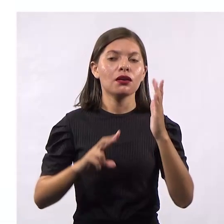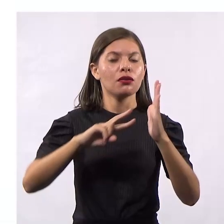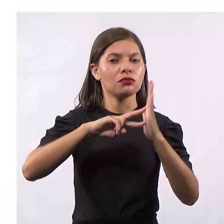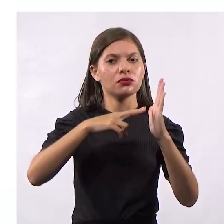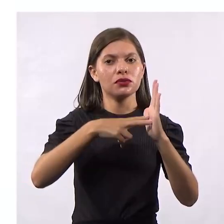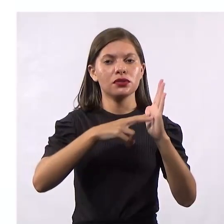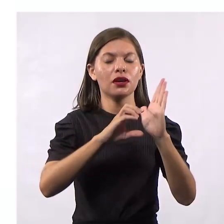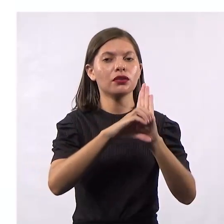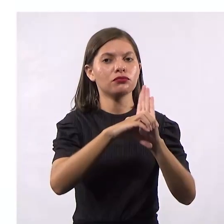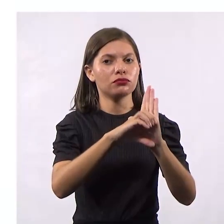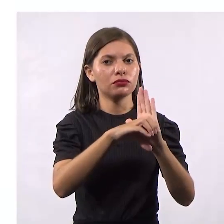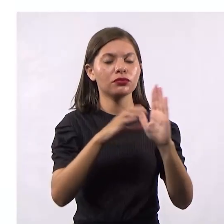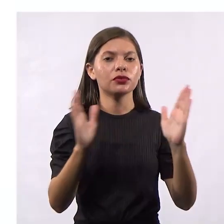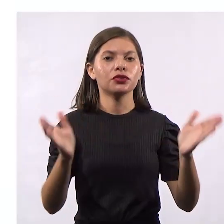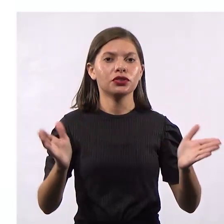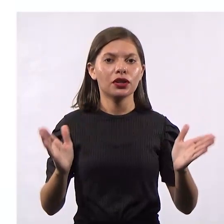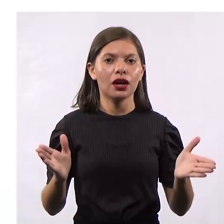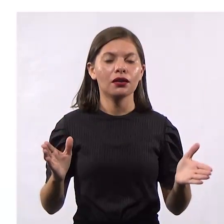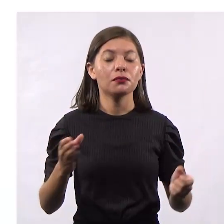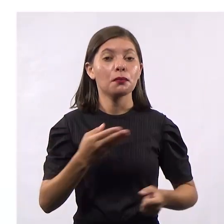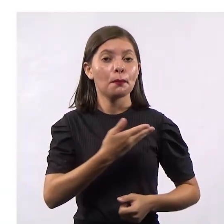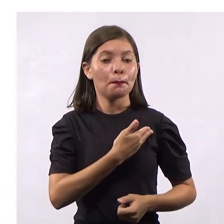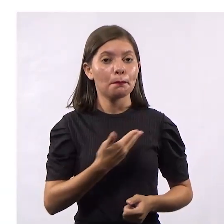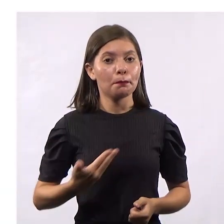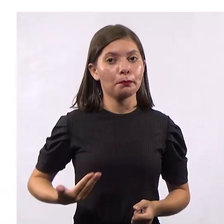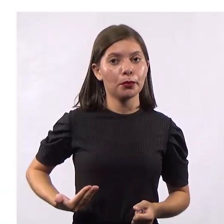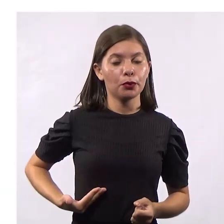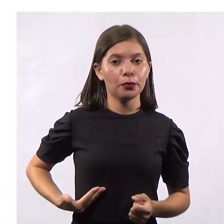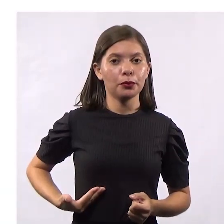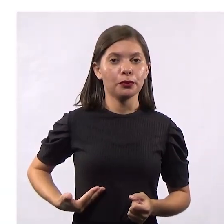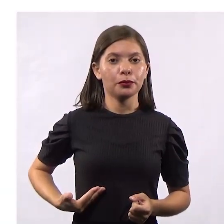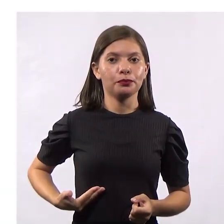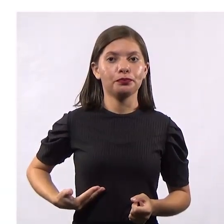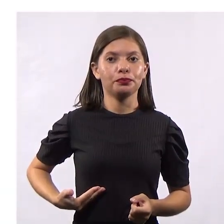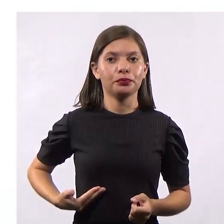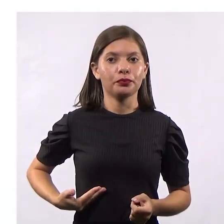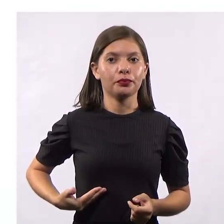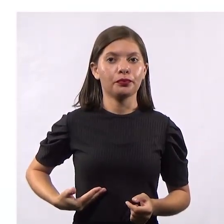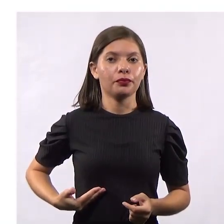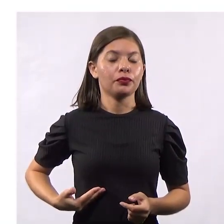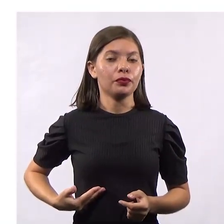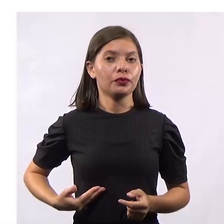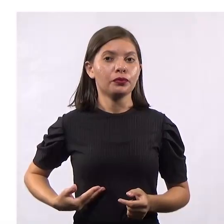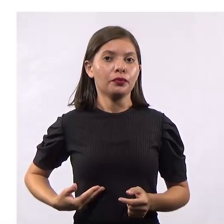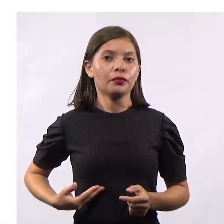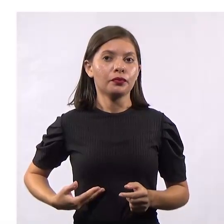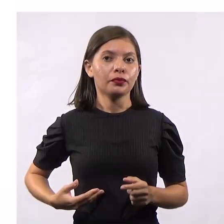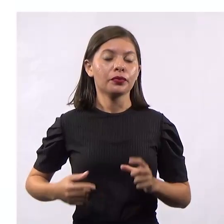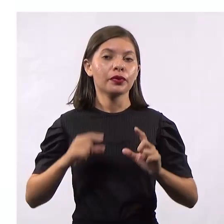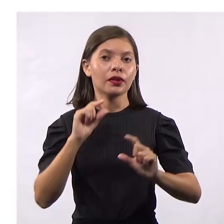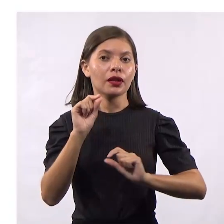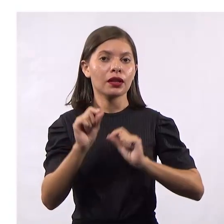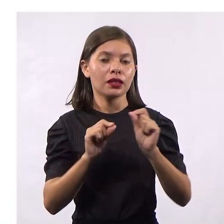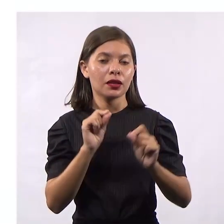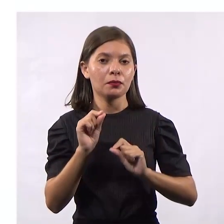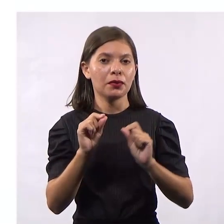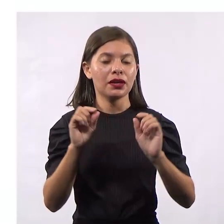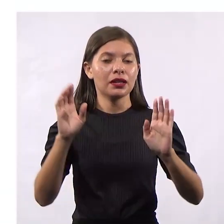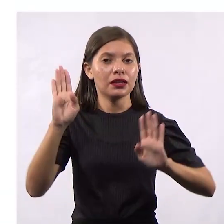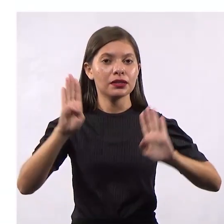conceito, eu acabei de mencionar, né, que é o poder público delegar essa prestação para o poder